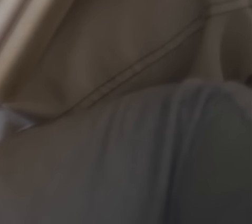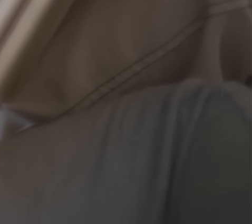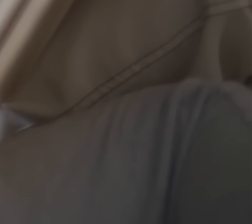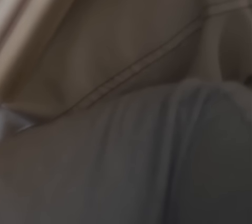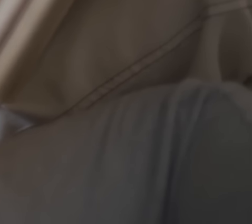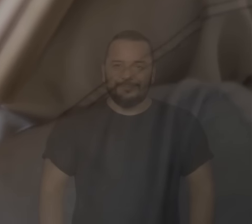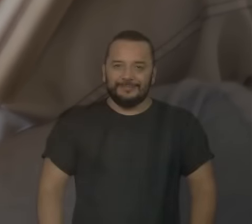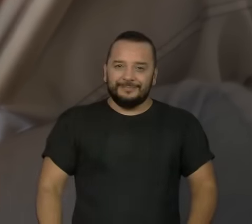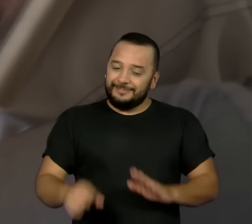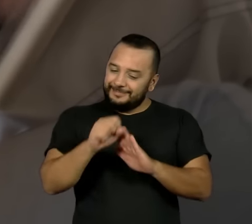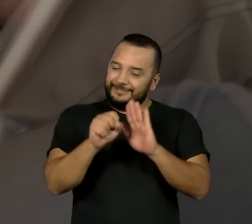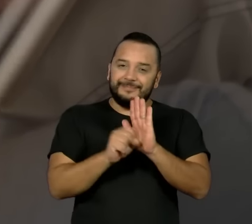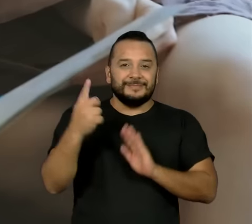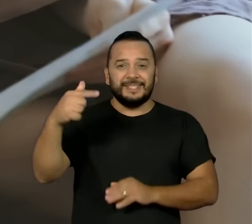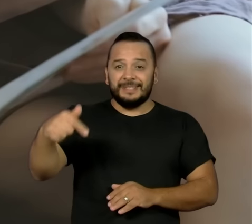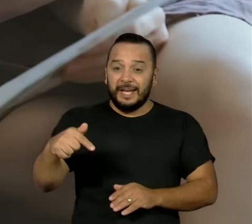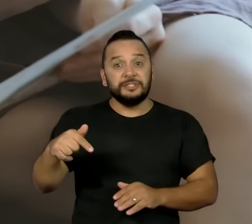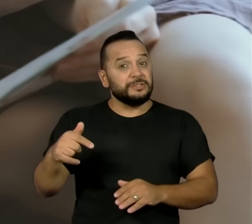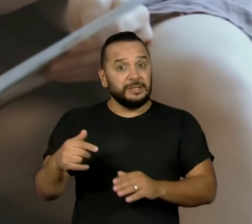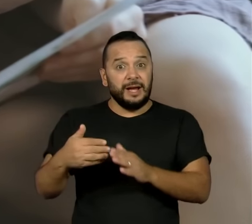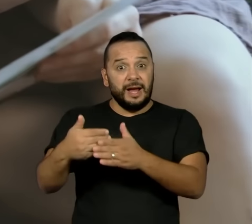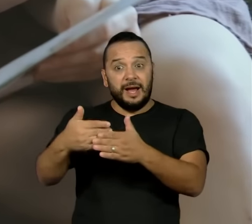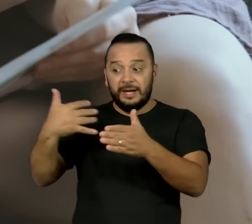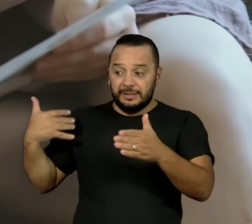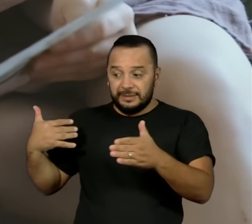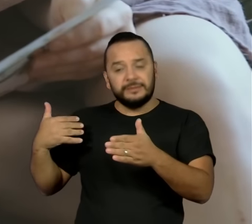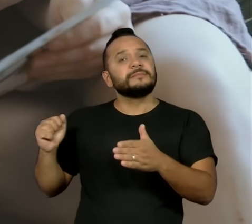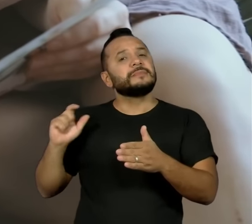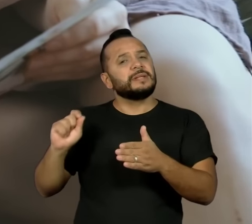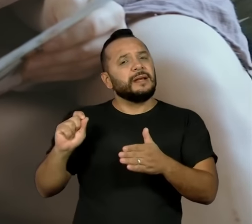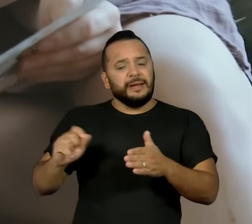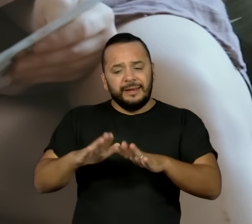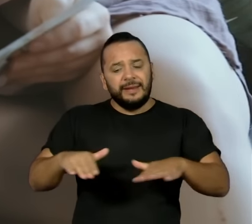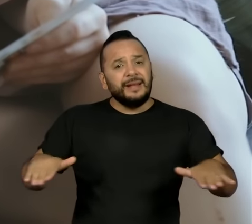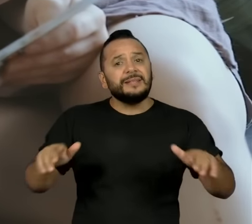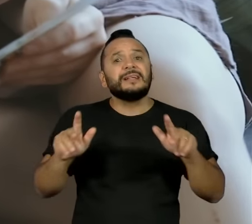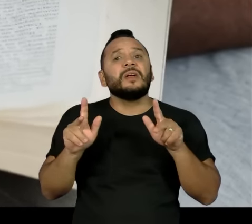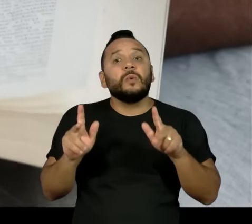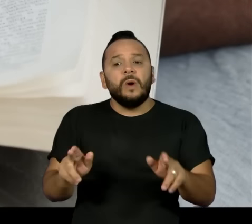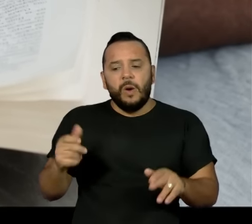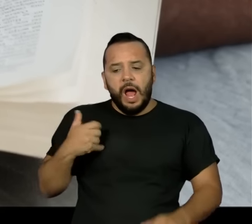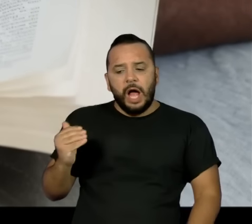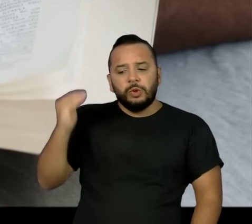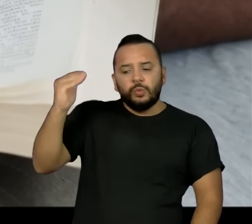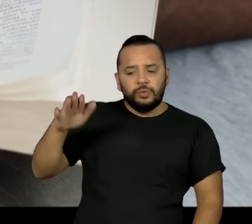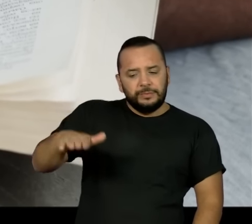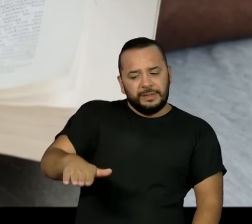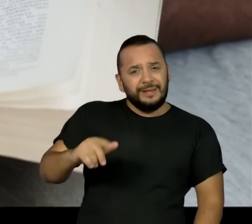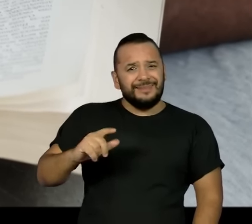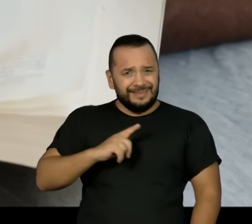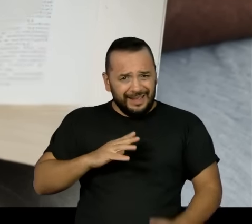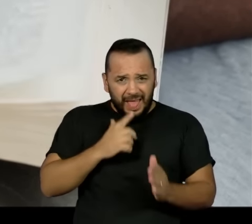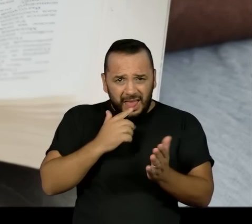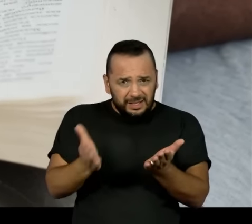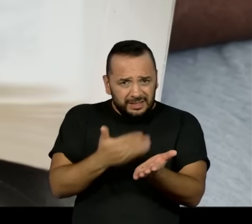Até o século XVII, as crianças eram tratadas como pequenos adultos e não haviam livros específicos para